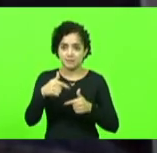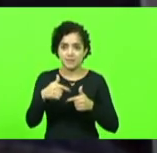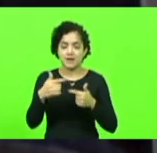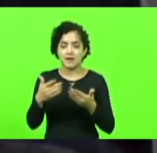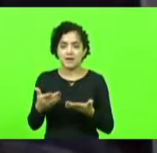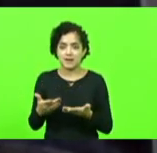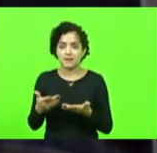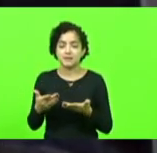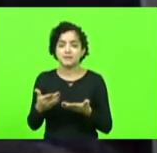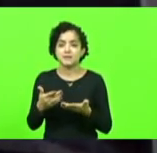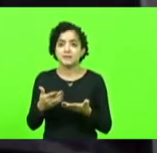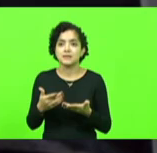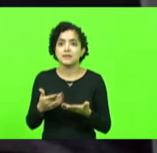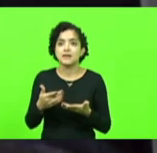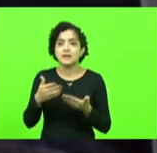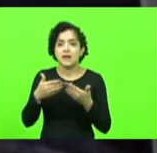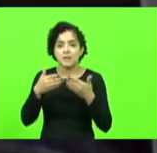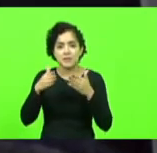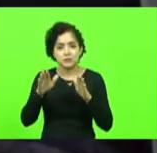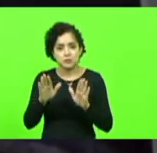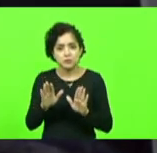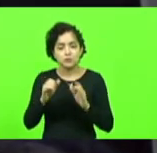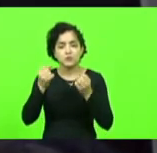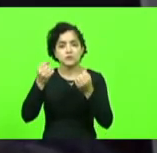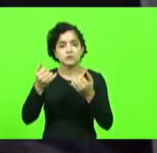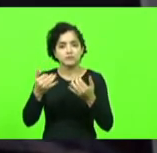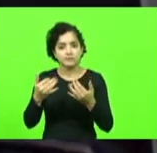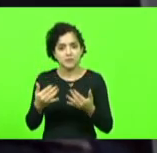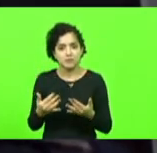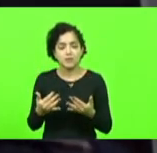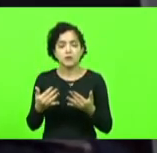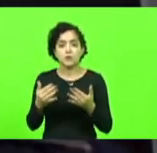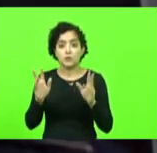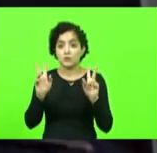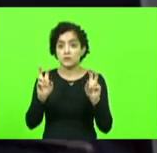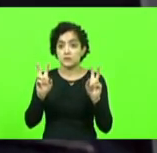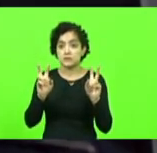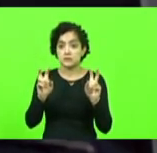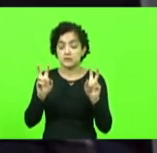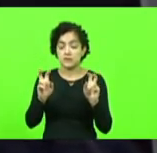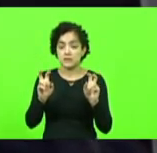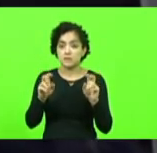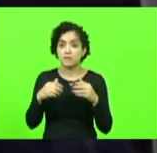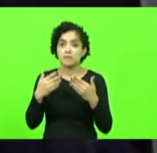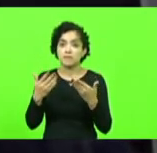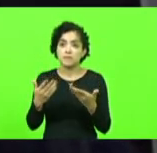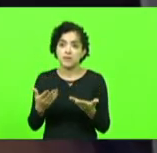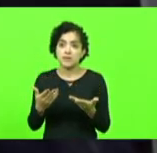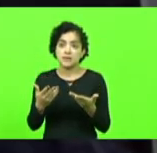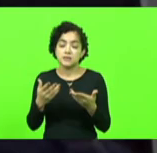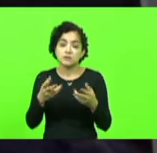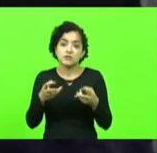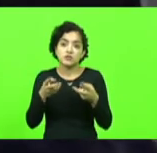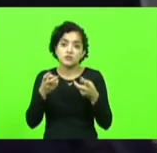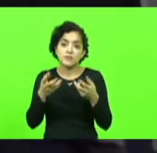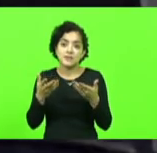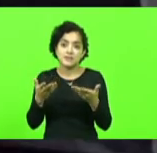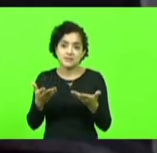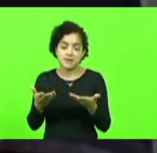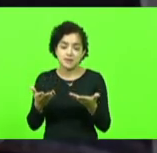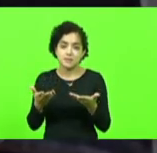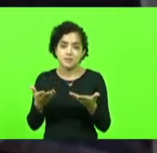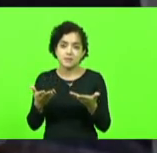aqui ontem fazendo a abertura, trazendo esse tema aqui para a gente. Então, a gente vê assim que nichos tem.